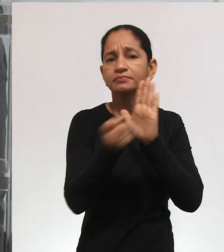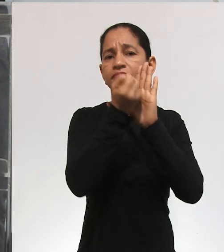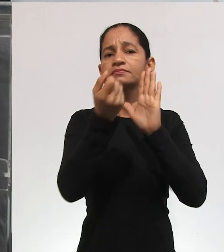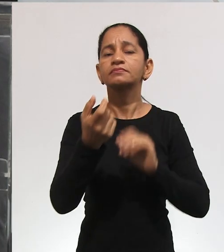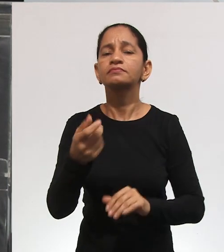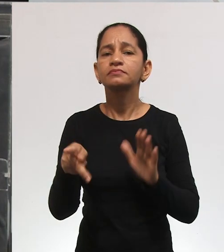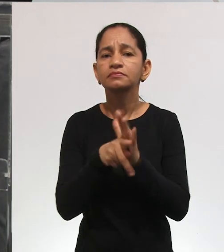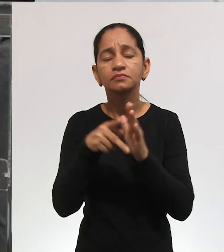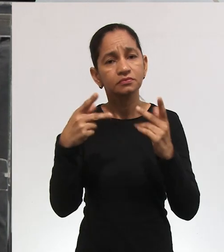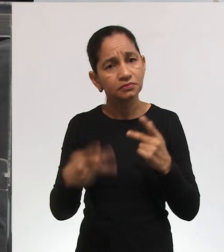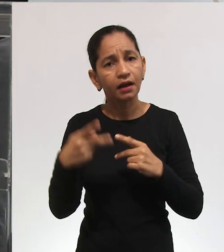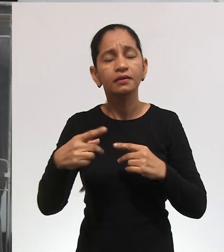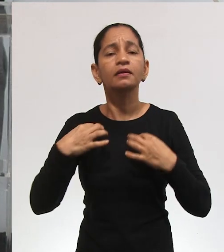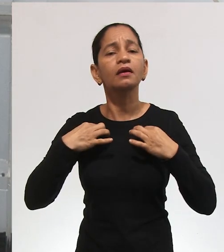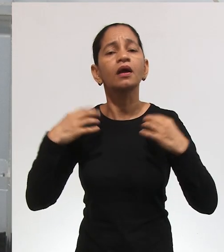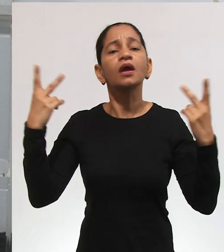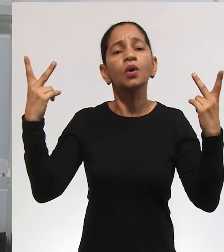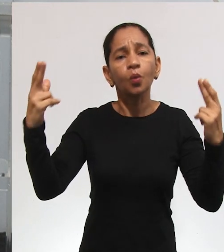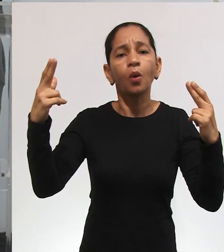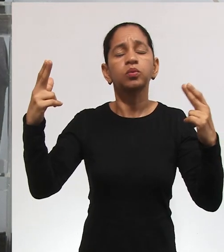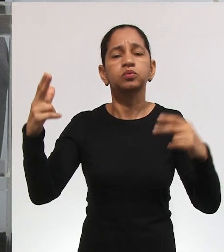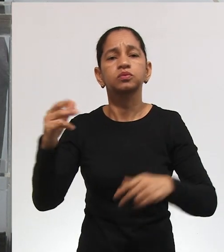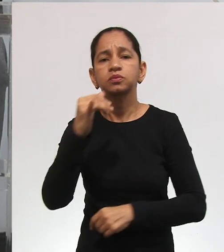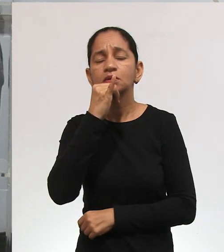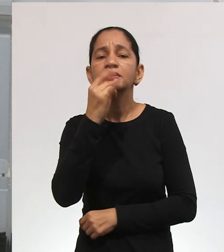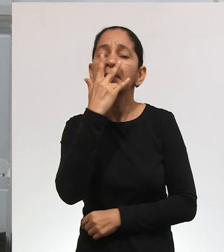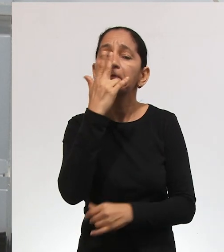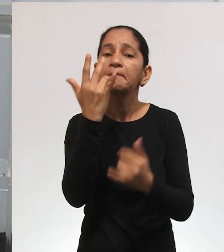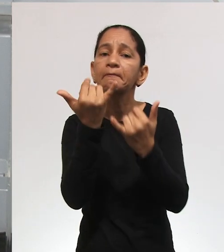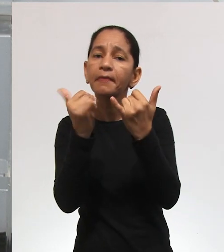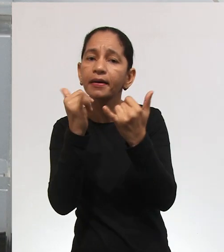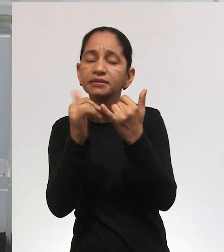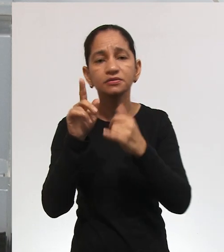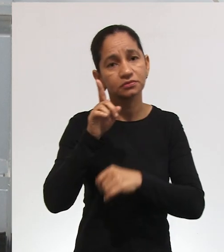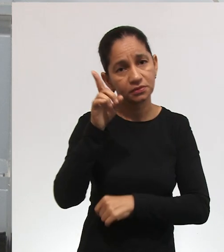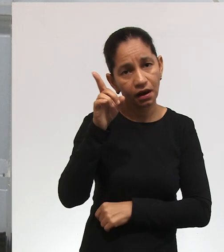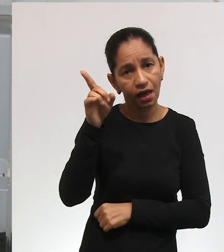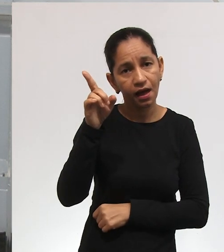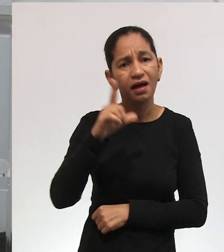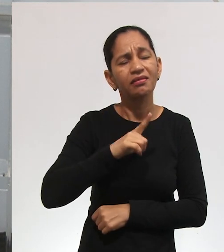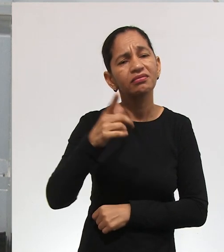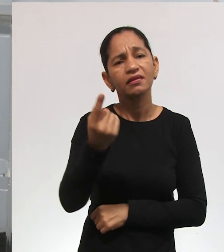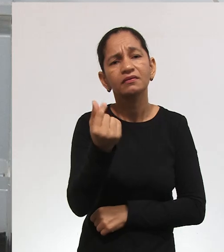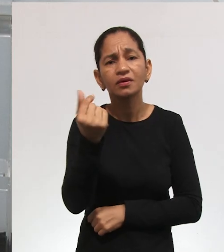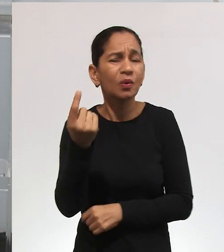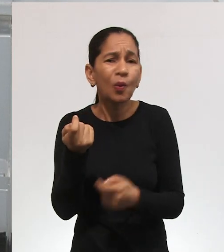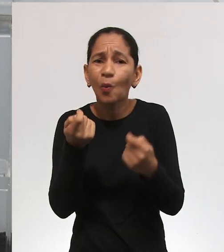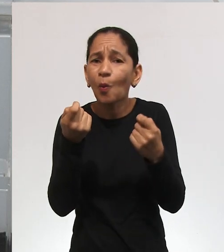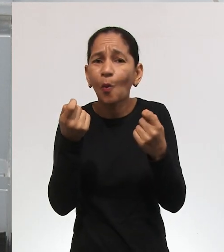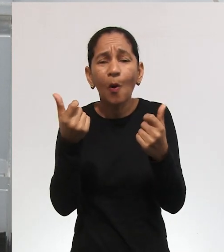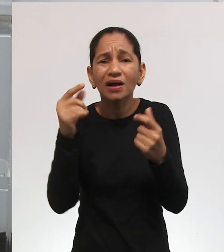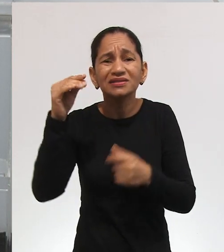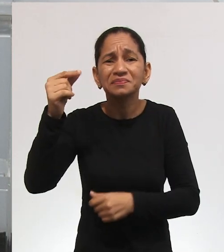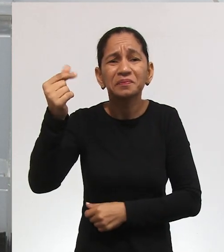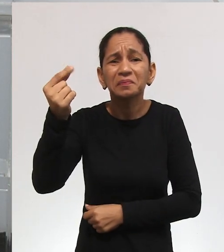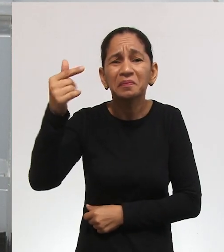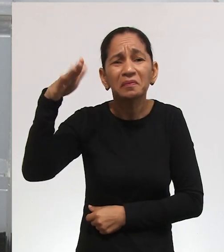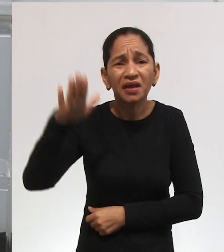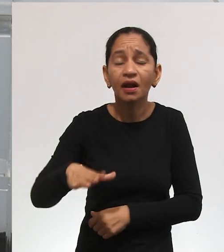produto interno do Brasil. Então, eu taxo aquele produto que vem de condições quase, se